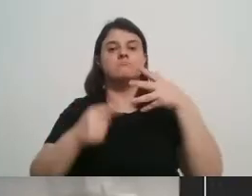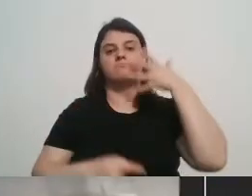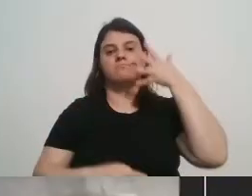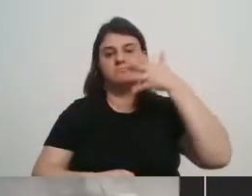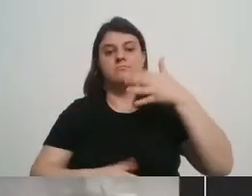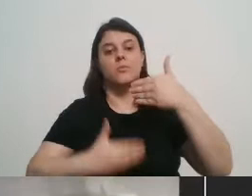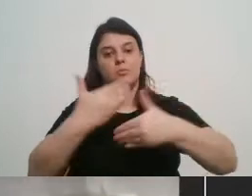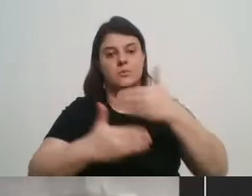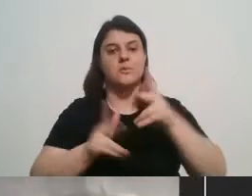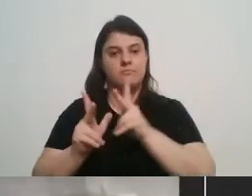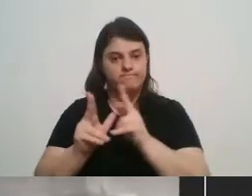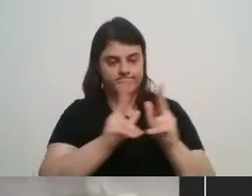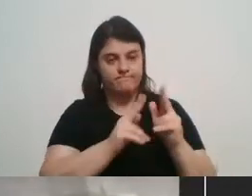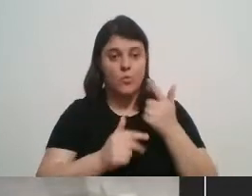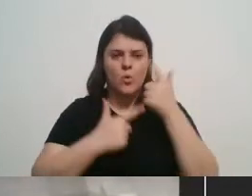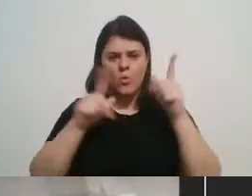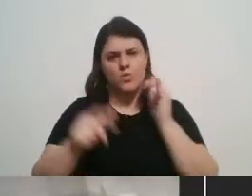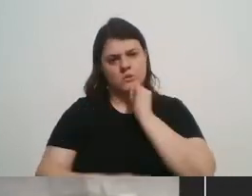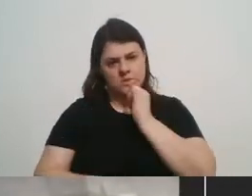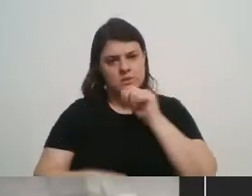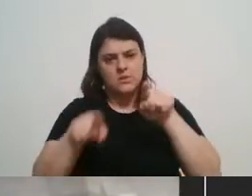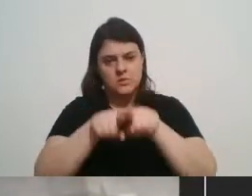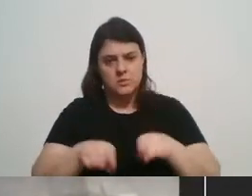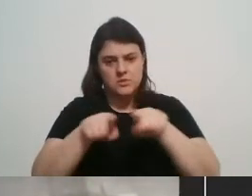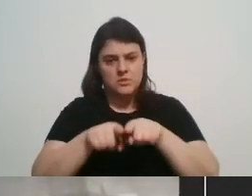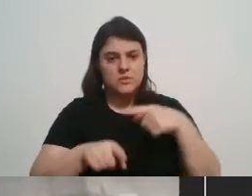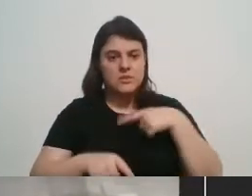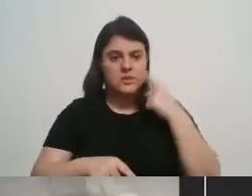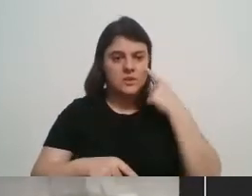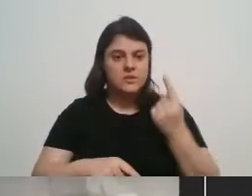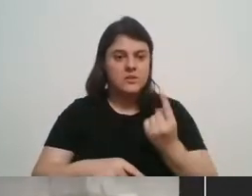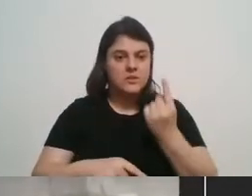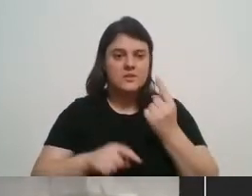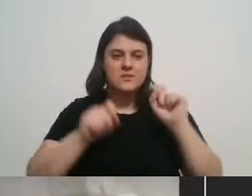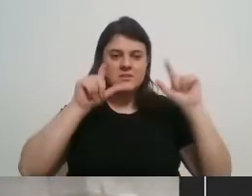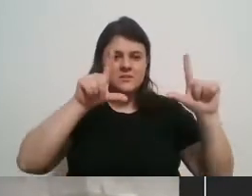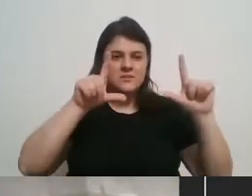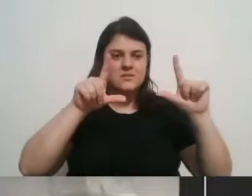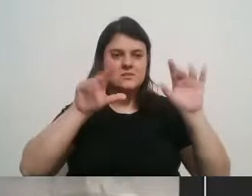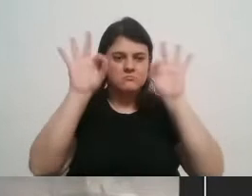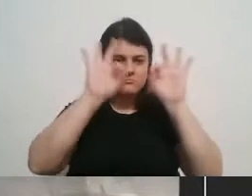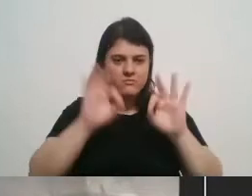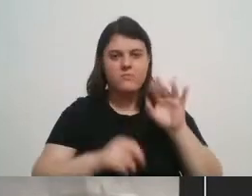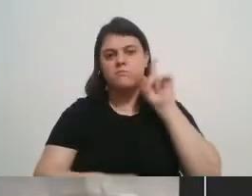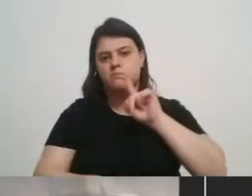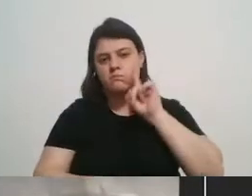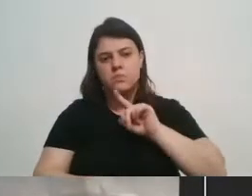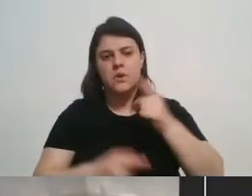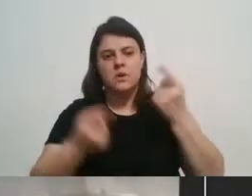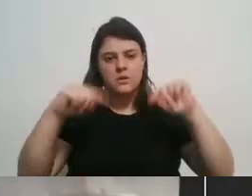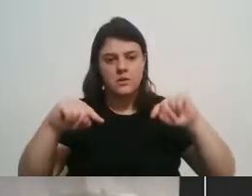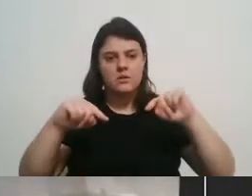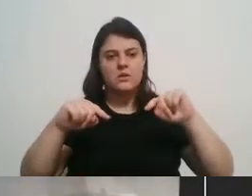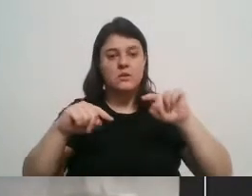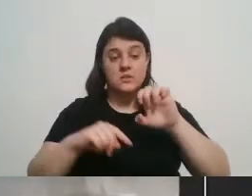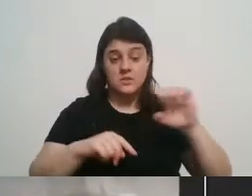de edição. Aqui outros exemplos de edição, né? Em cima tem casos de retoque americano, embaixo, esse caso da